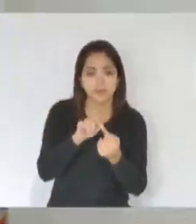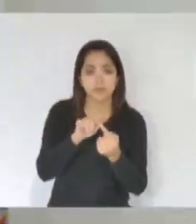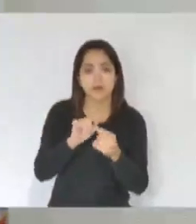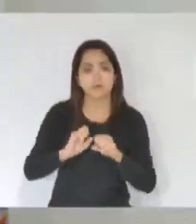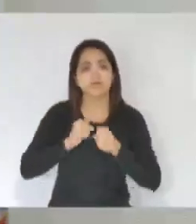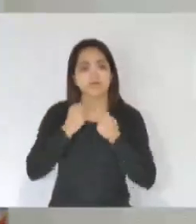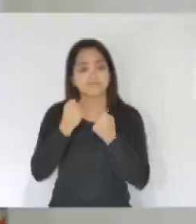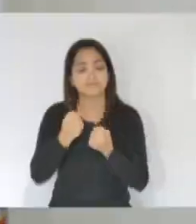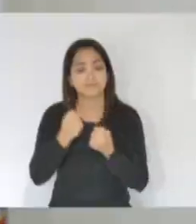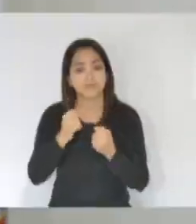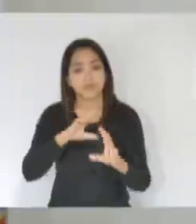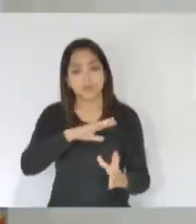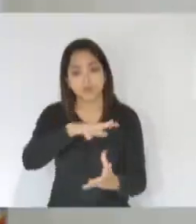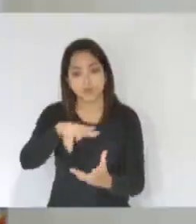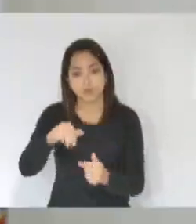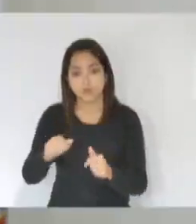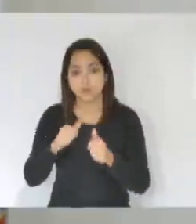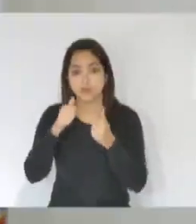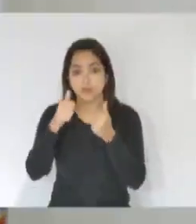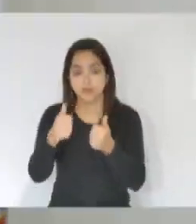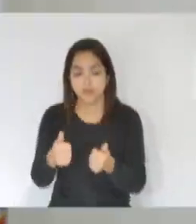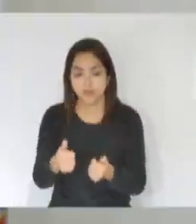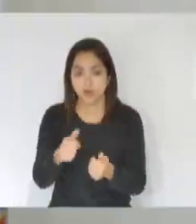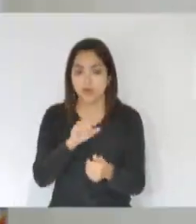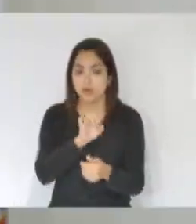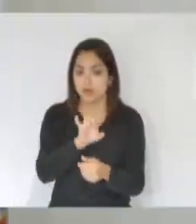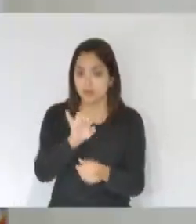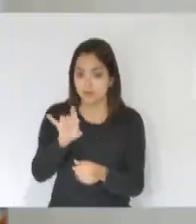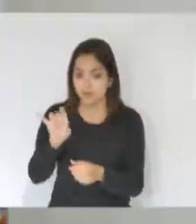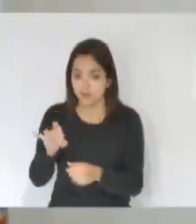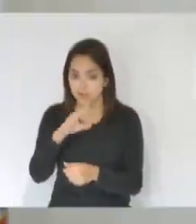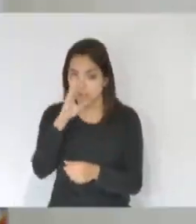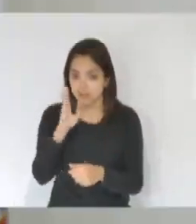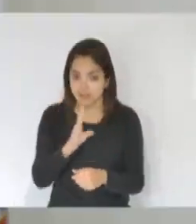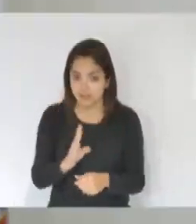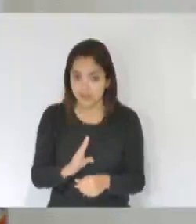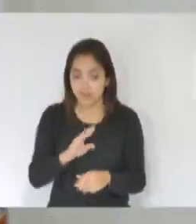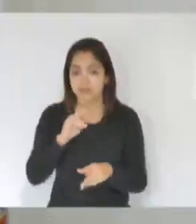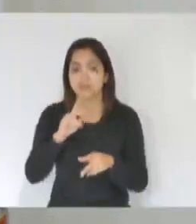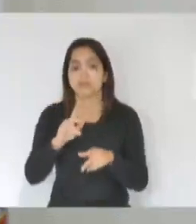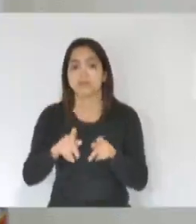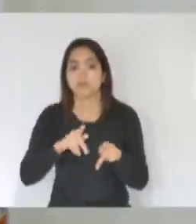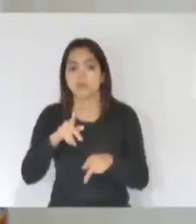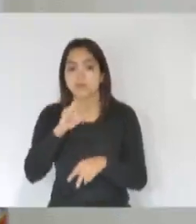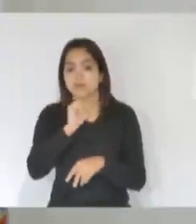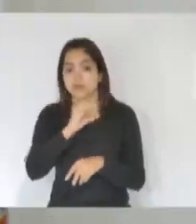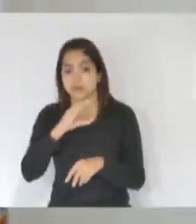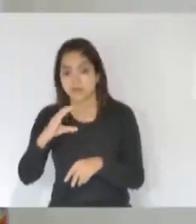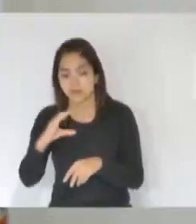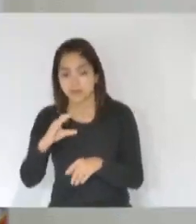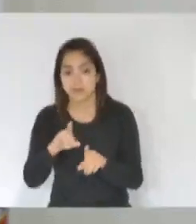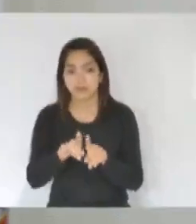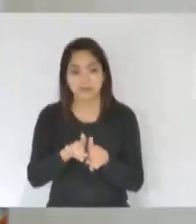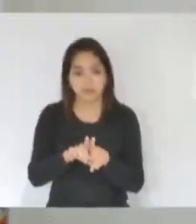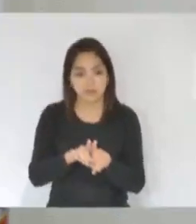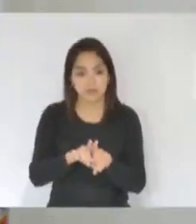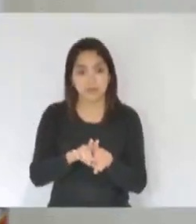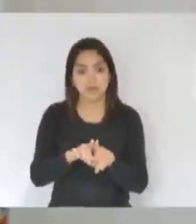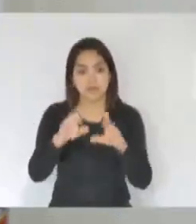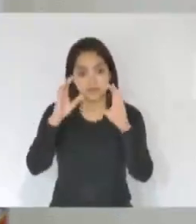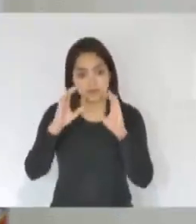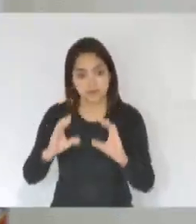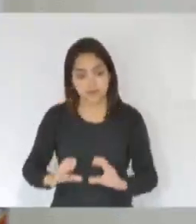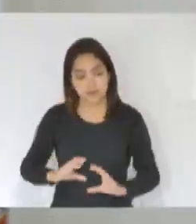melhor, por um dia melhor, a cada um de nós, brasileiros, catarinenses e cidadãos do